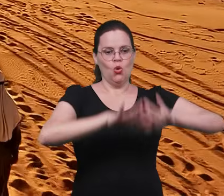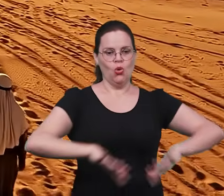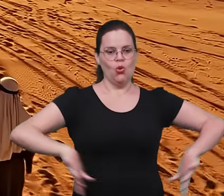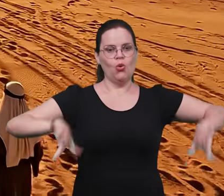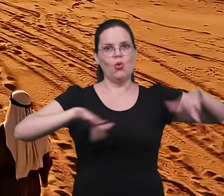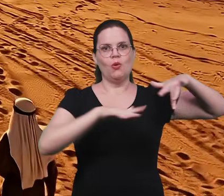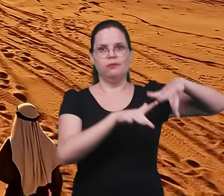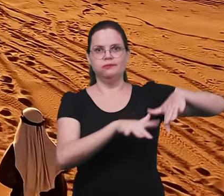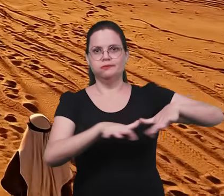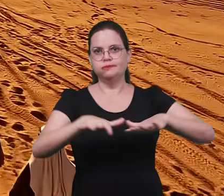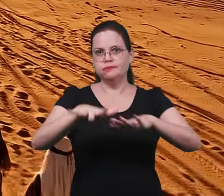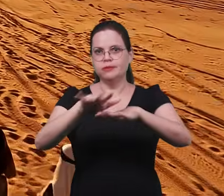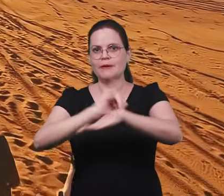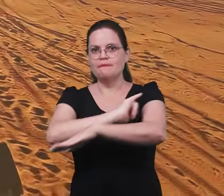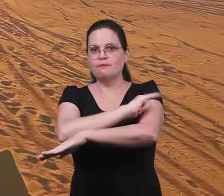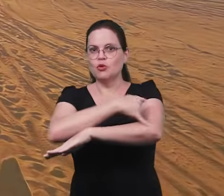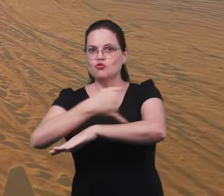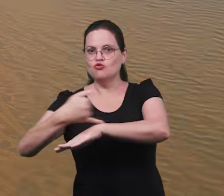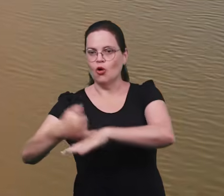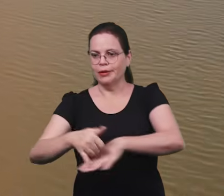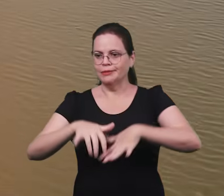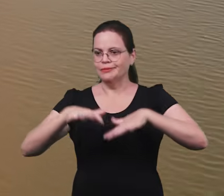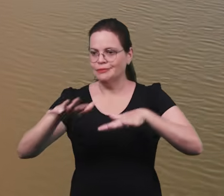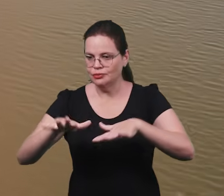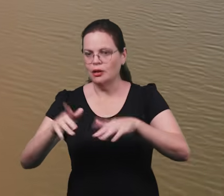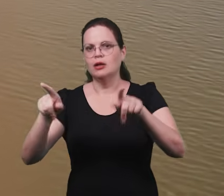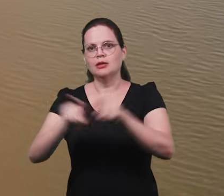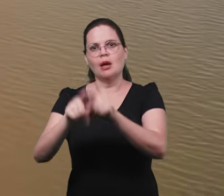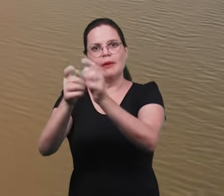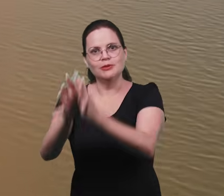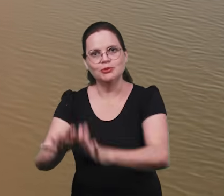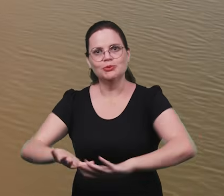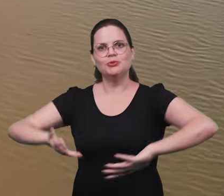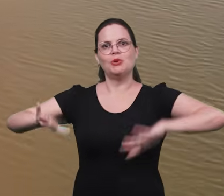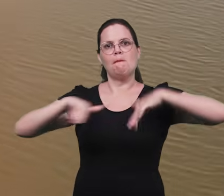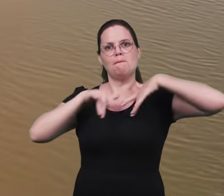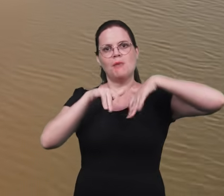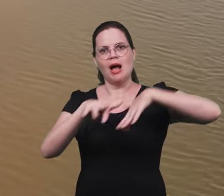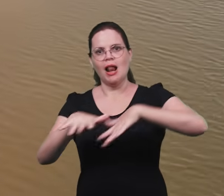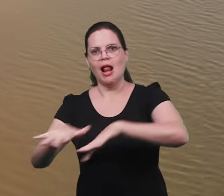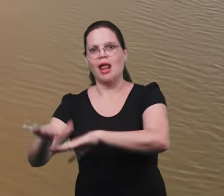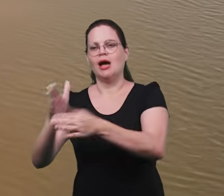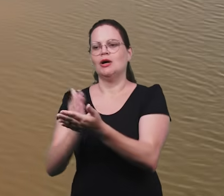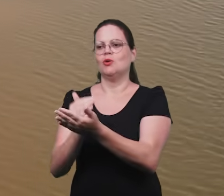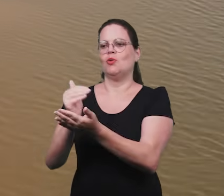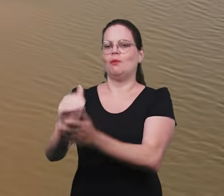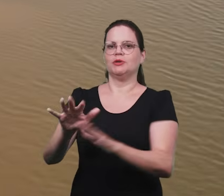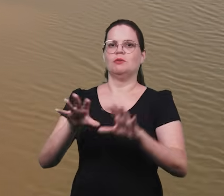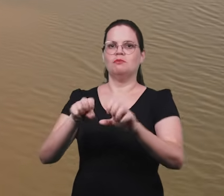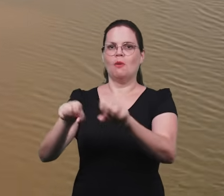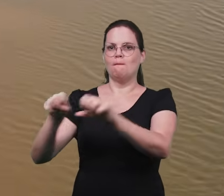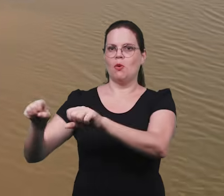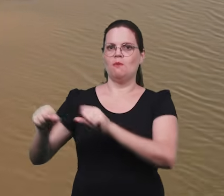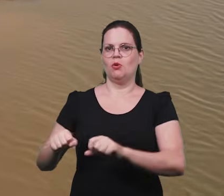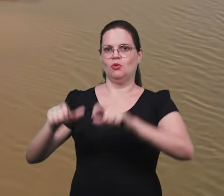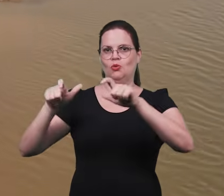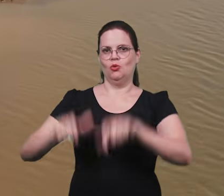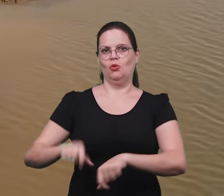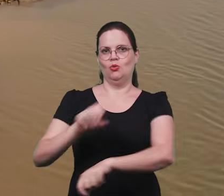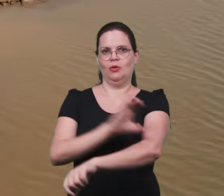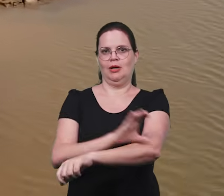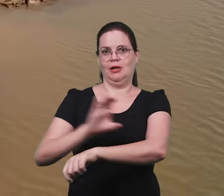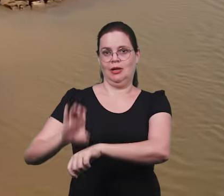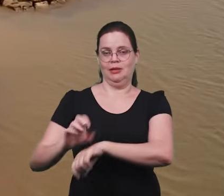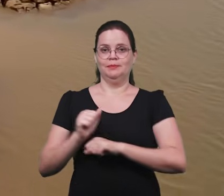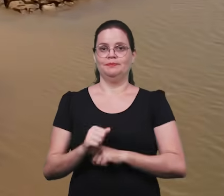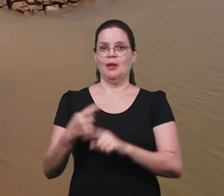por fim, a travessia do Rio Jordão e o início da conquista da terra de Canaã. A vitória sobre a